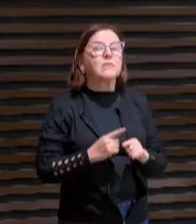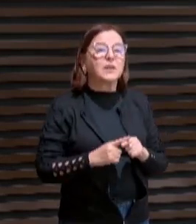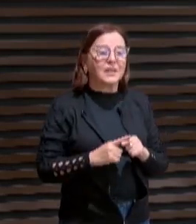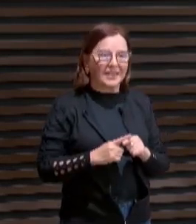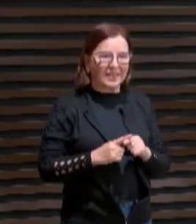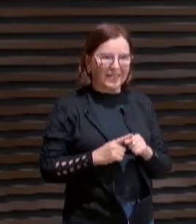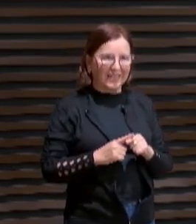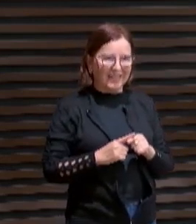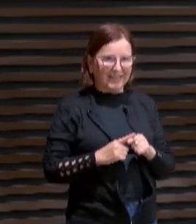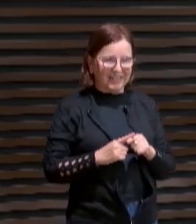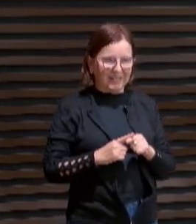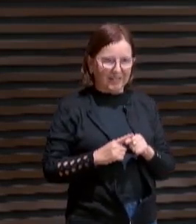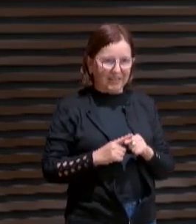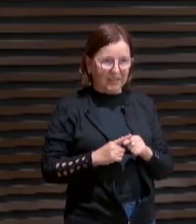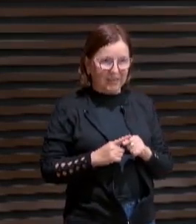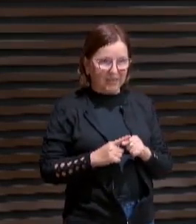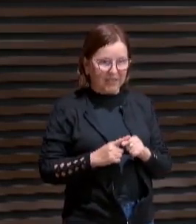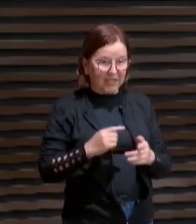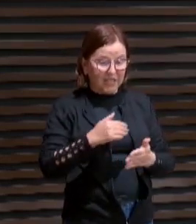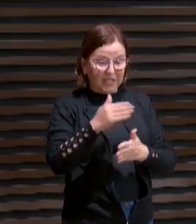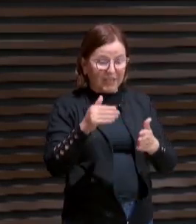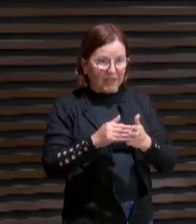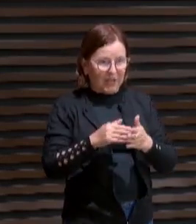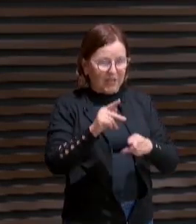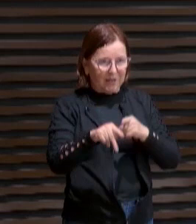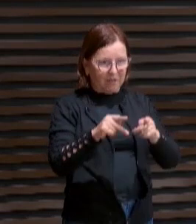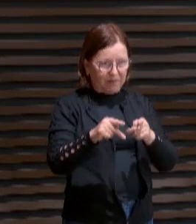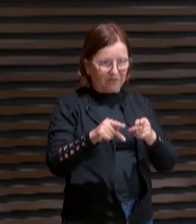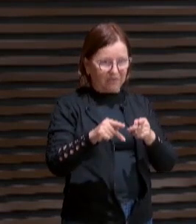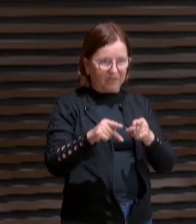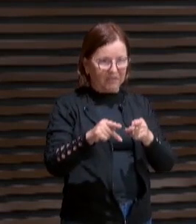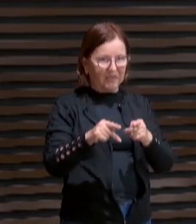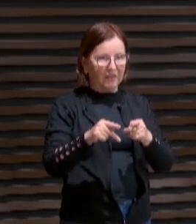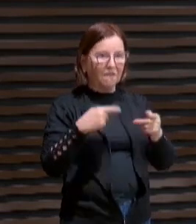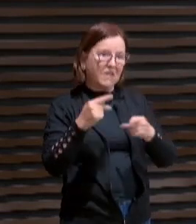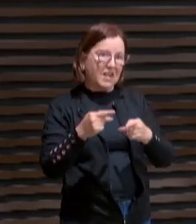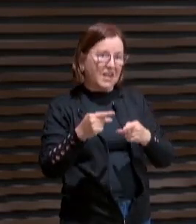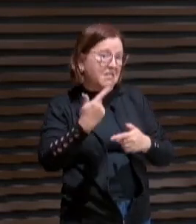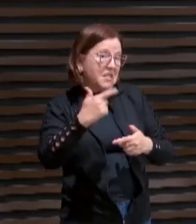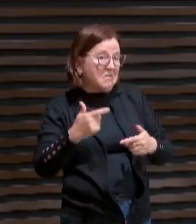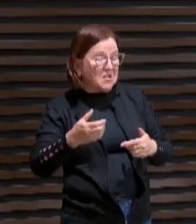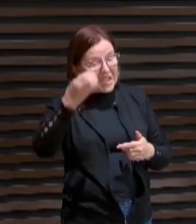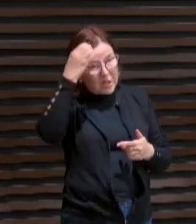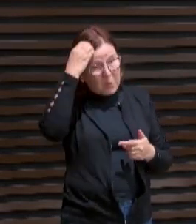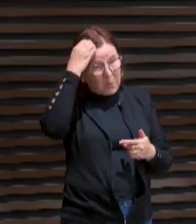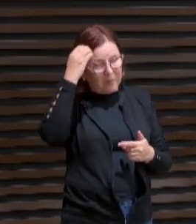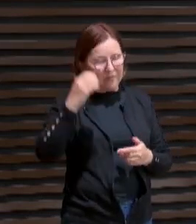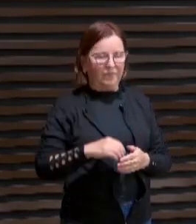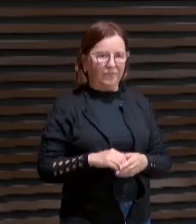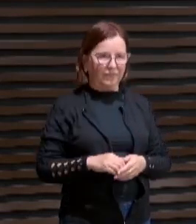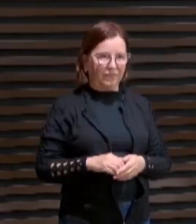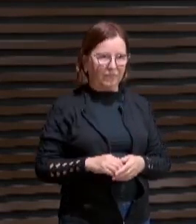Você vai ver que todos ao redor dele diziam que ele não tinha culpa. Vamos dar uma olhada nos